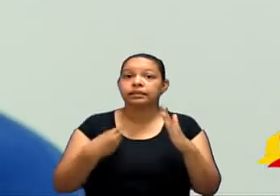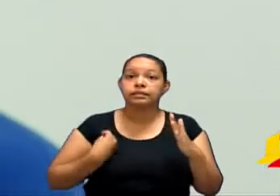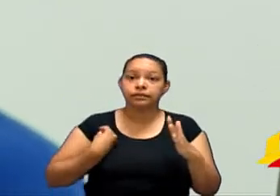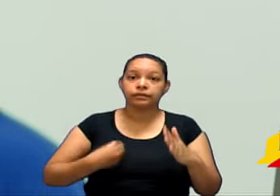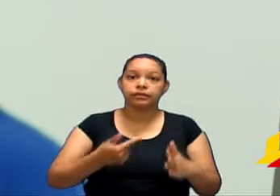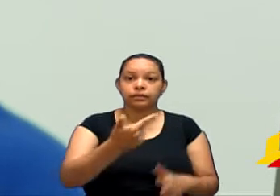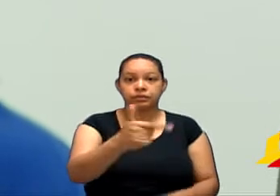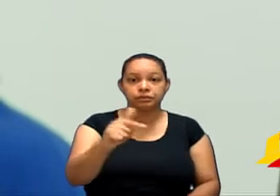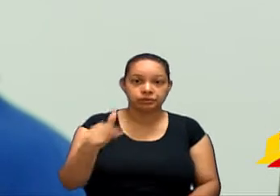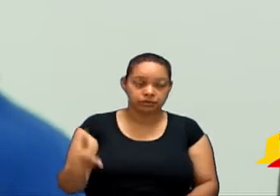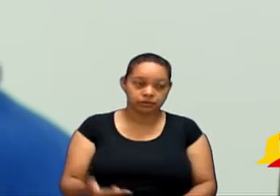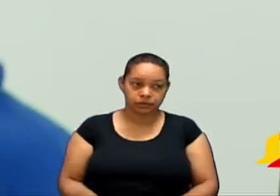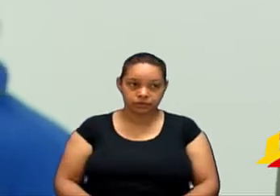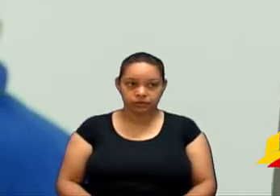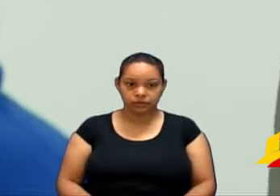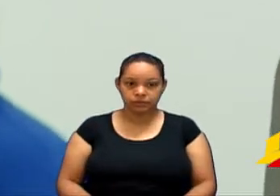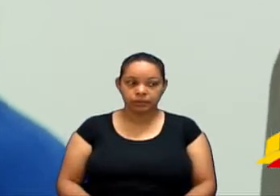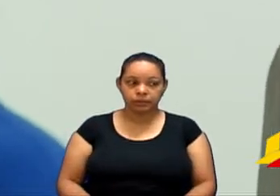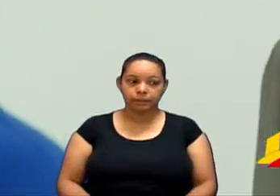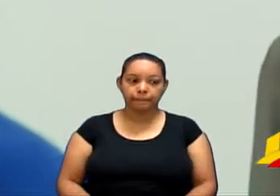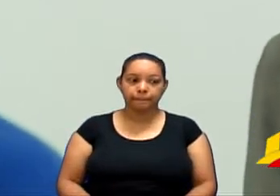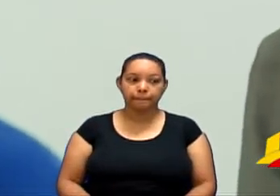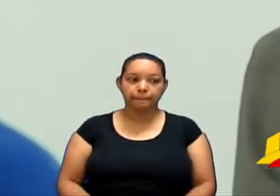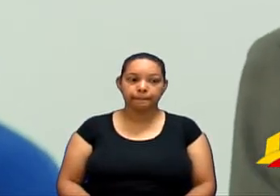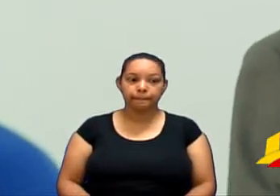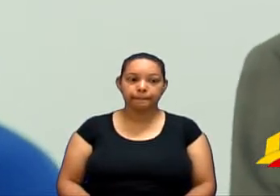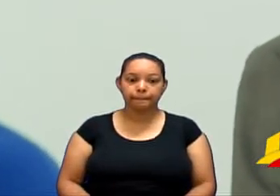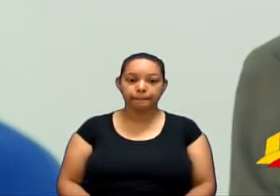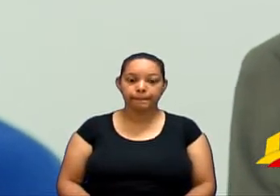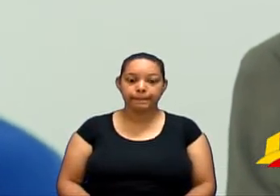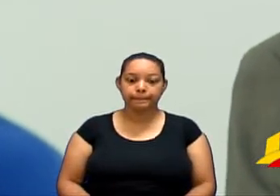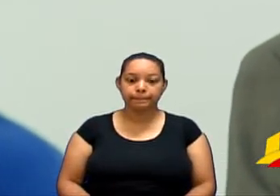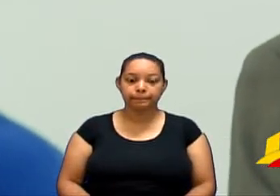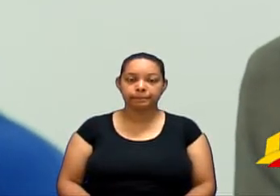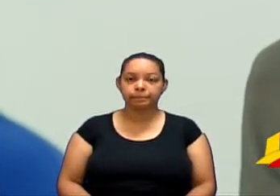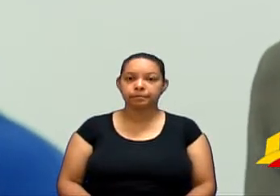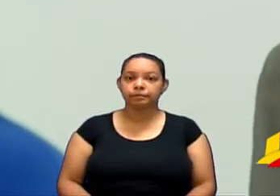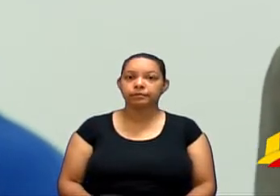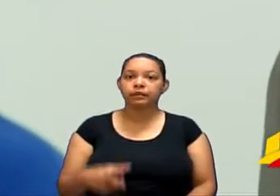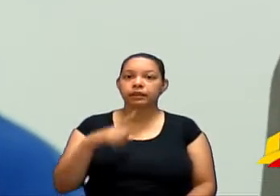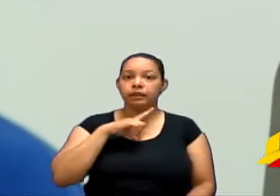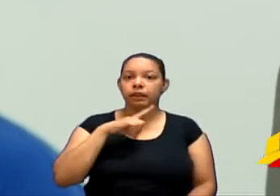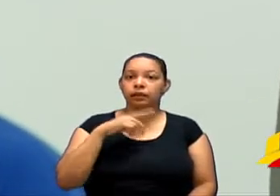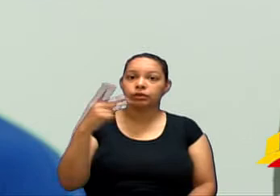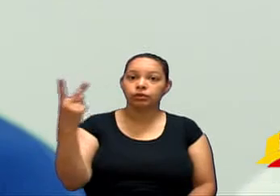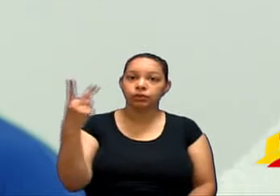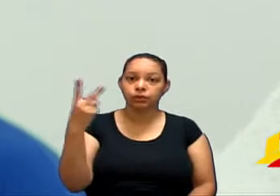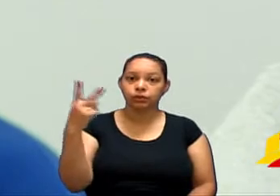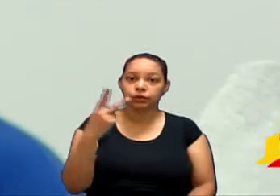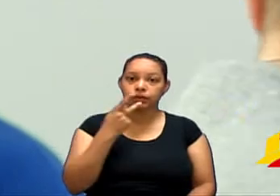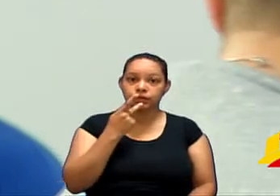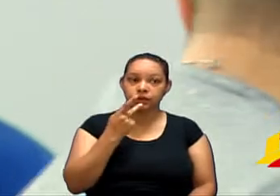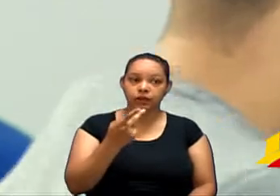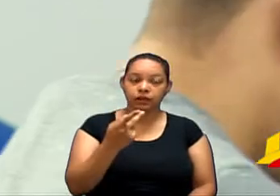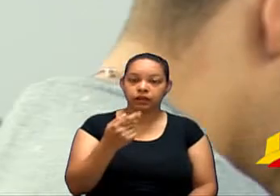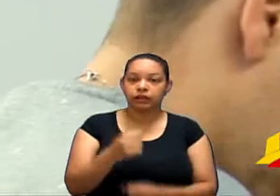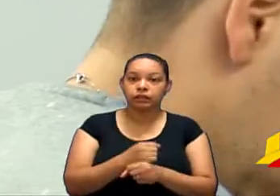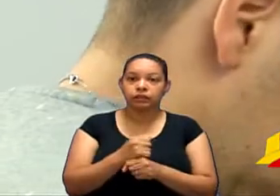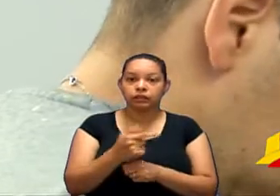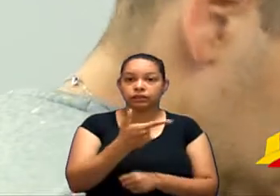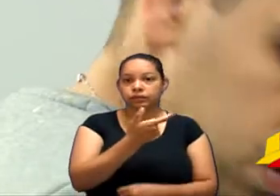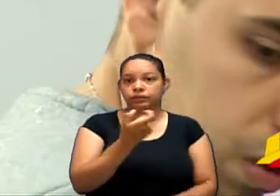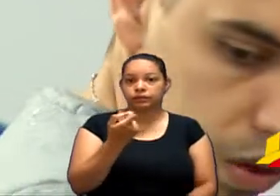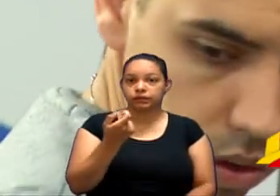vossa excelência dos Nobres vereadores e vereadoras Eu tenho dois requerimentos sobre esse assunto tá um de 2020